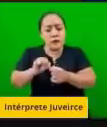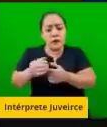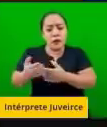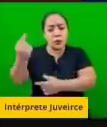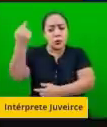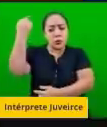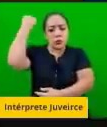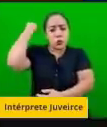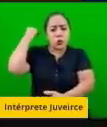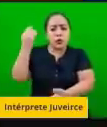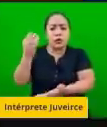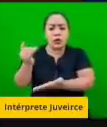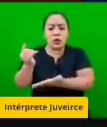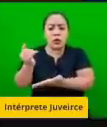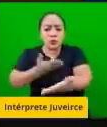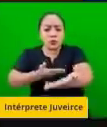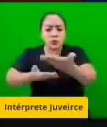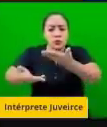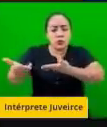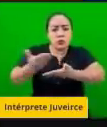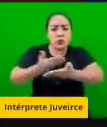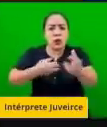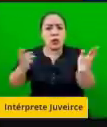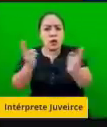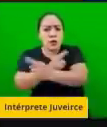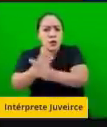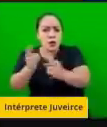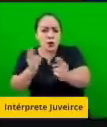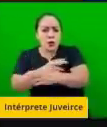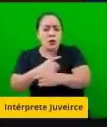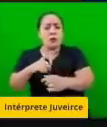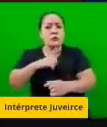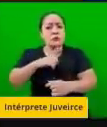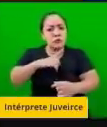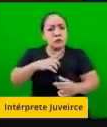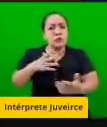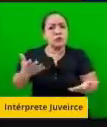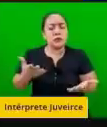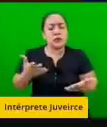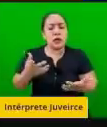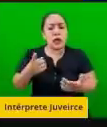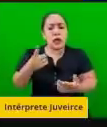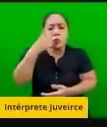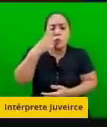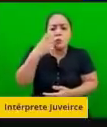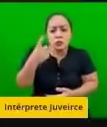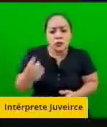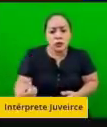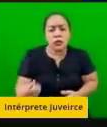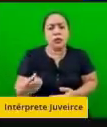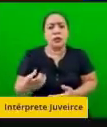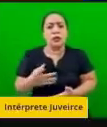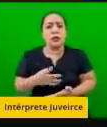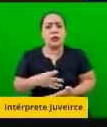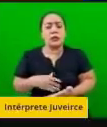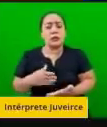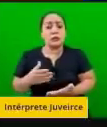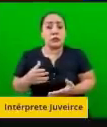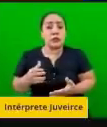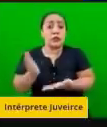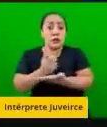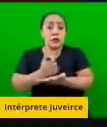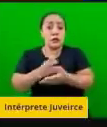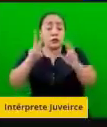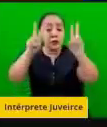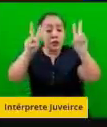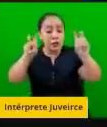estão envolvidas diferentes relações de força, diferentes interesses, e o documento é uma expressão de todo esse processo.